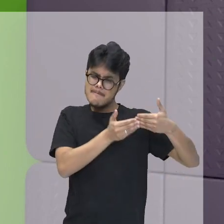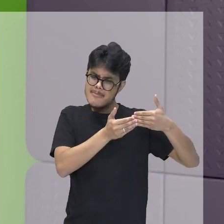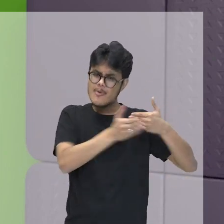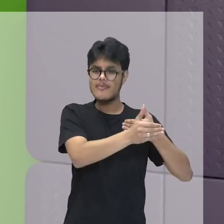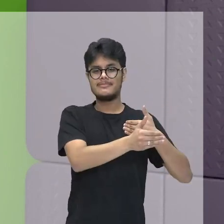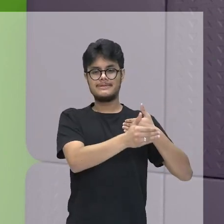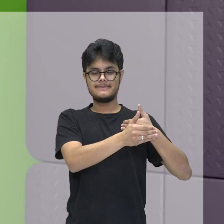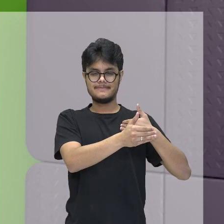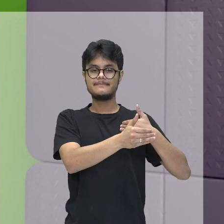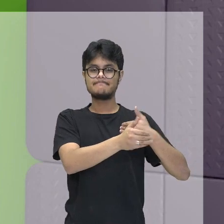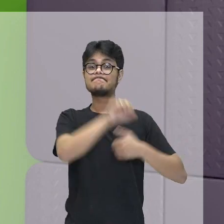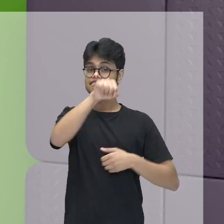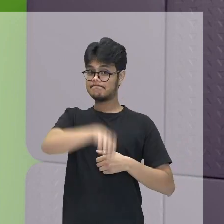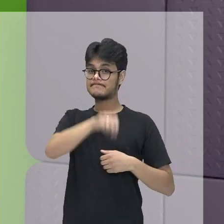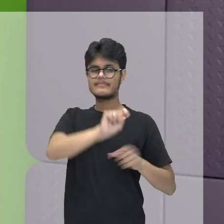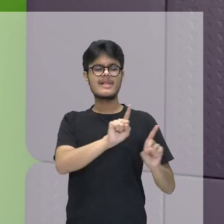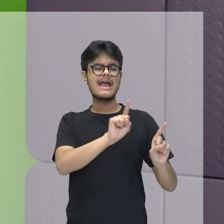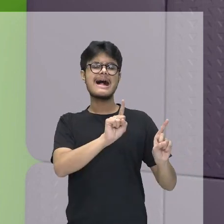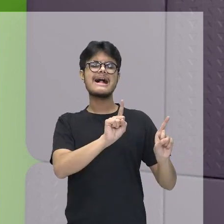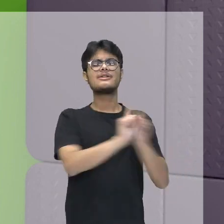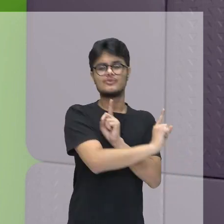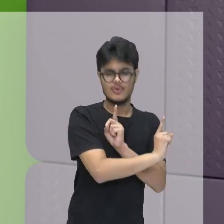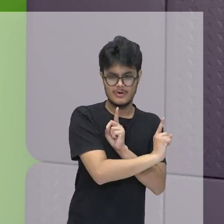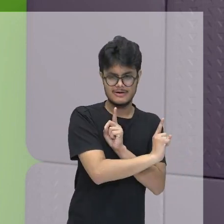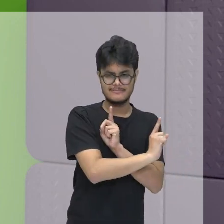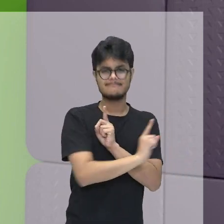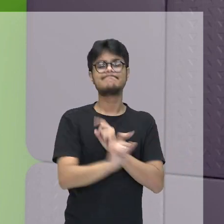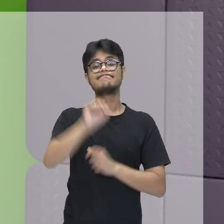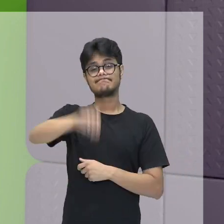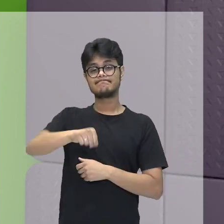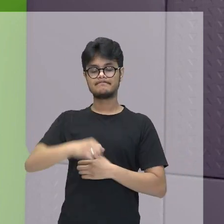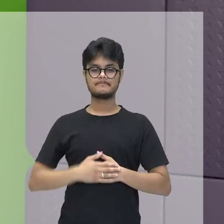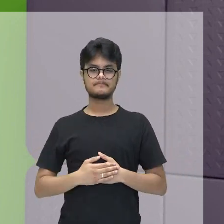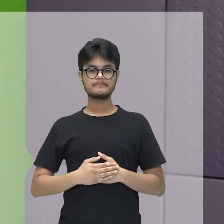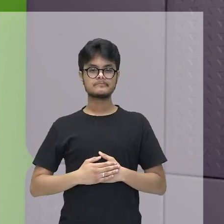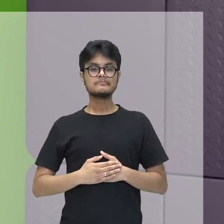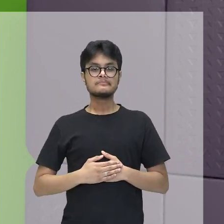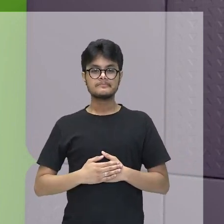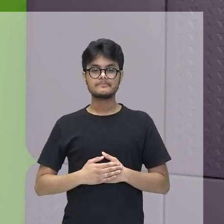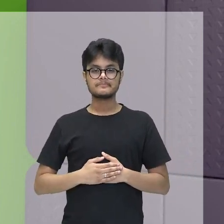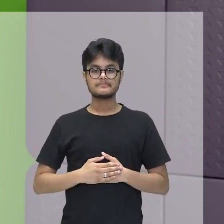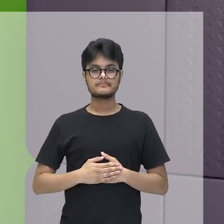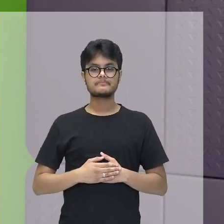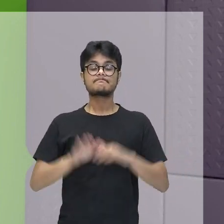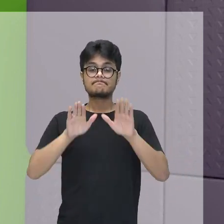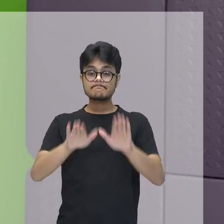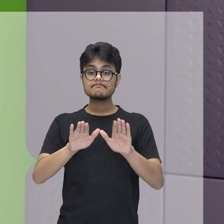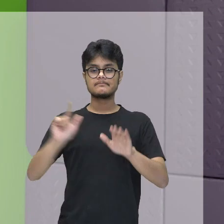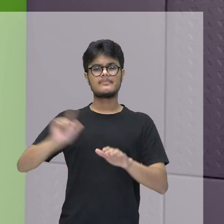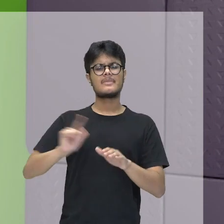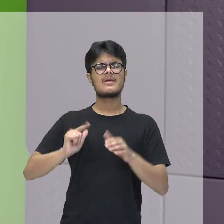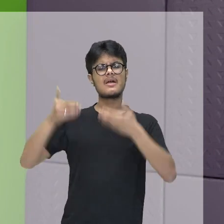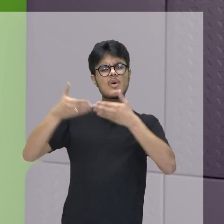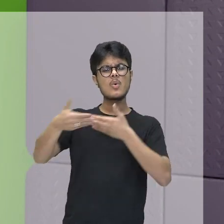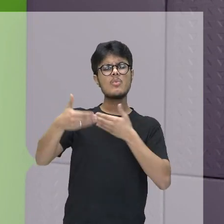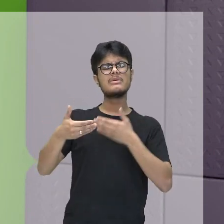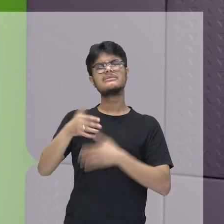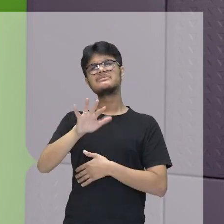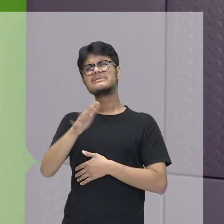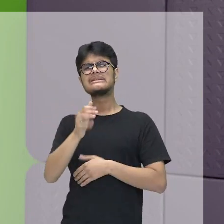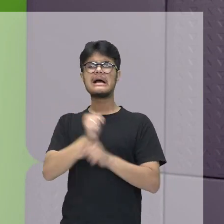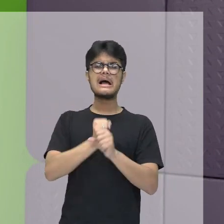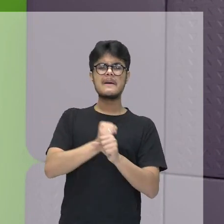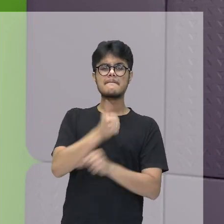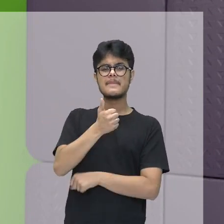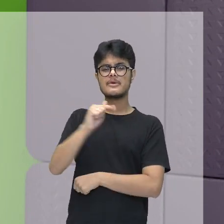saída do trabalho simplesmente manual do homem para o trabalho das máquinas. Aqui vai ter início aí mais ou menos em 1750,